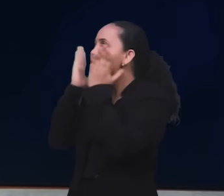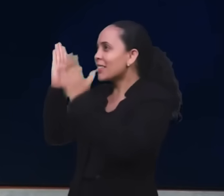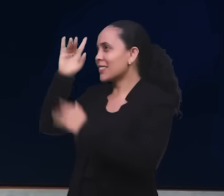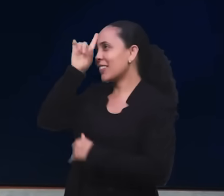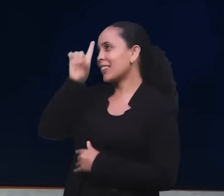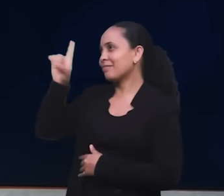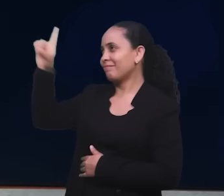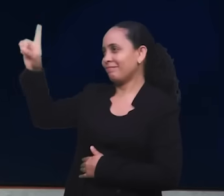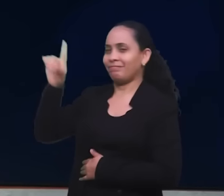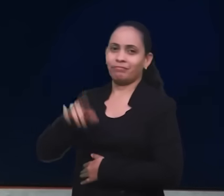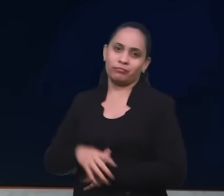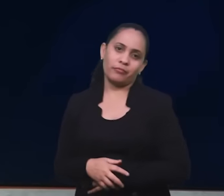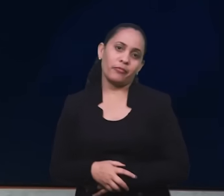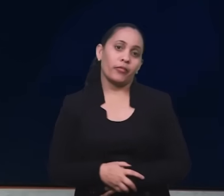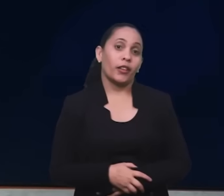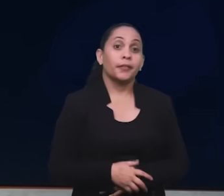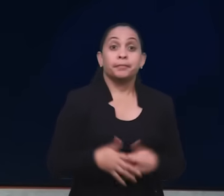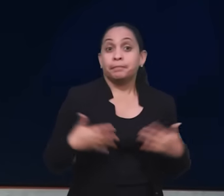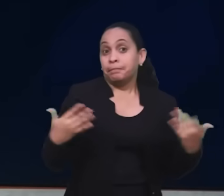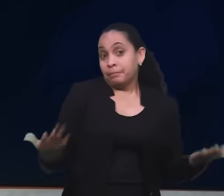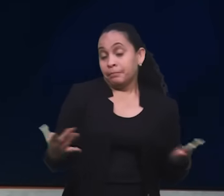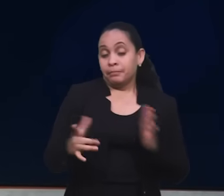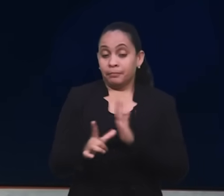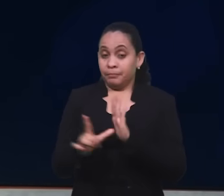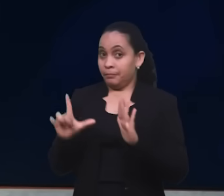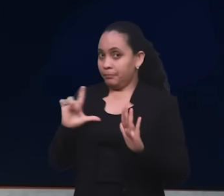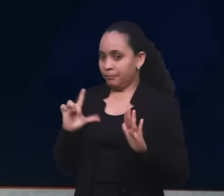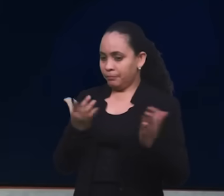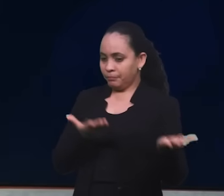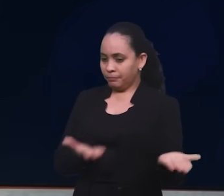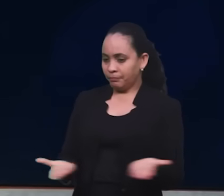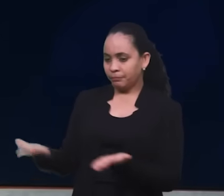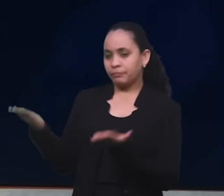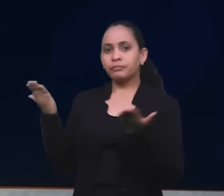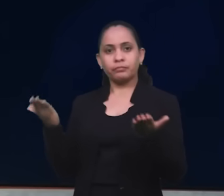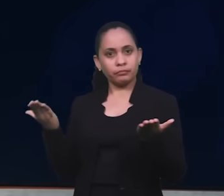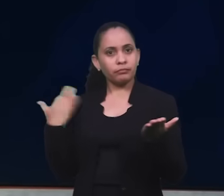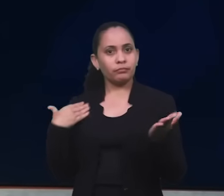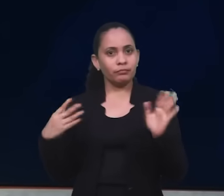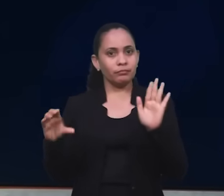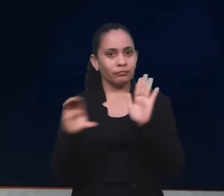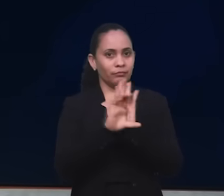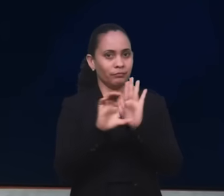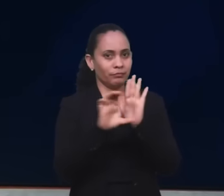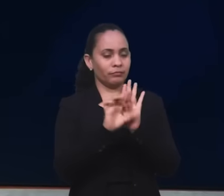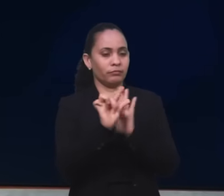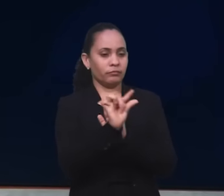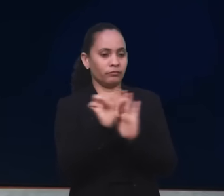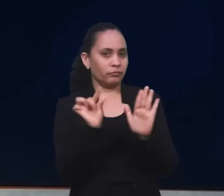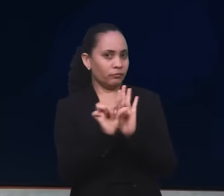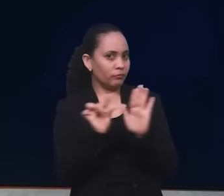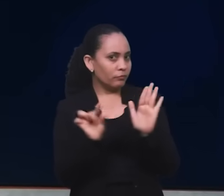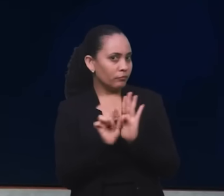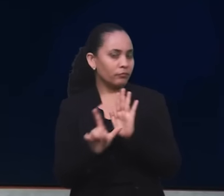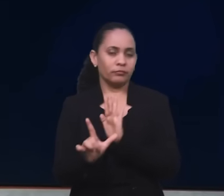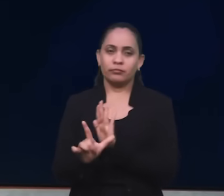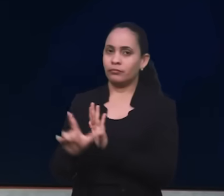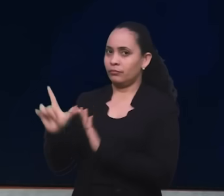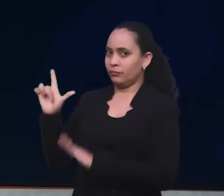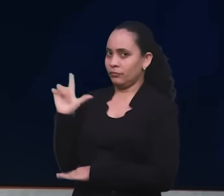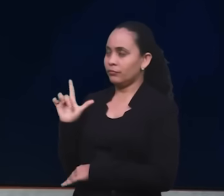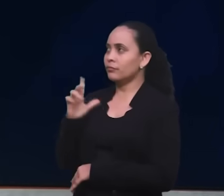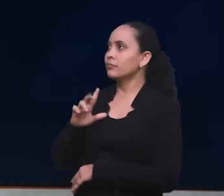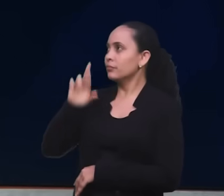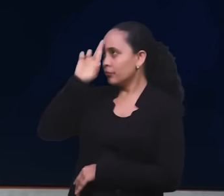assim na presença de Deus. E um pouco antes desse convite, nesse mesmo capítulo, uns 2 versículos anterior,